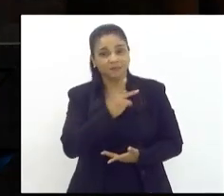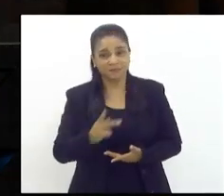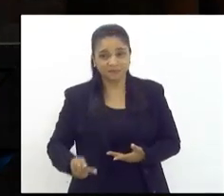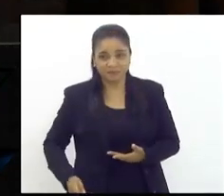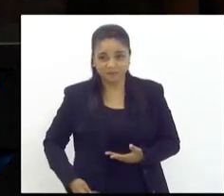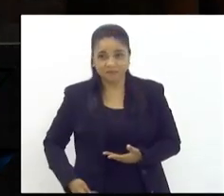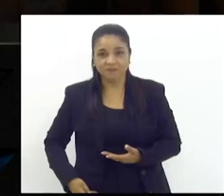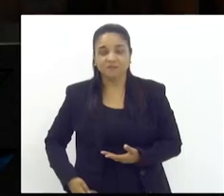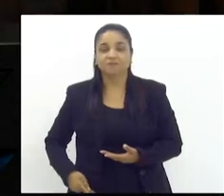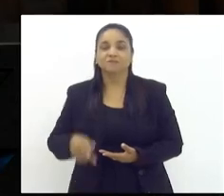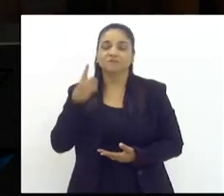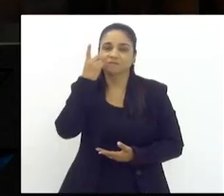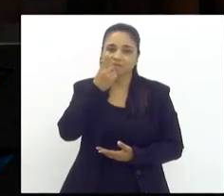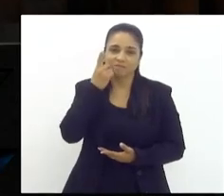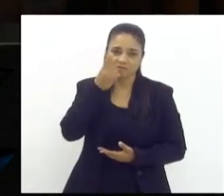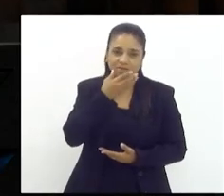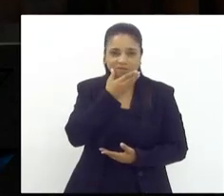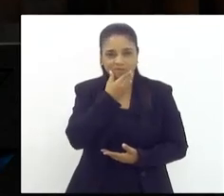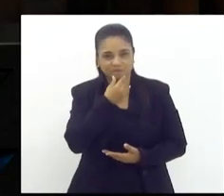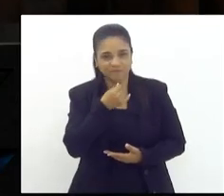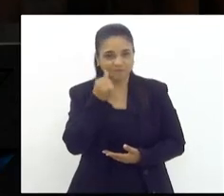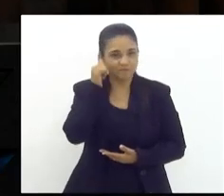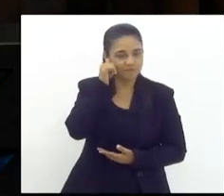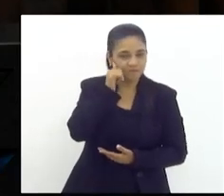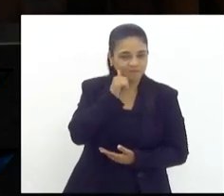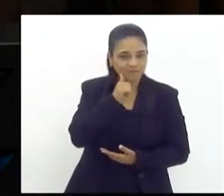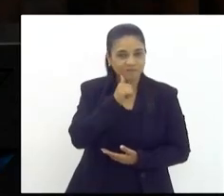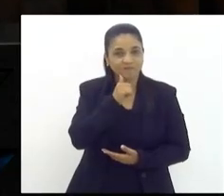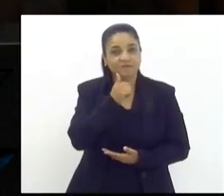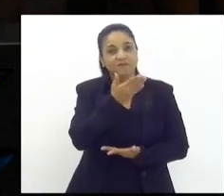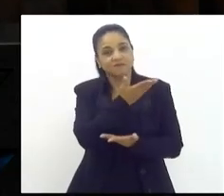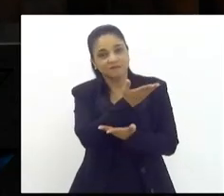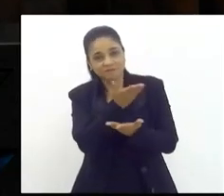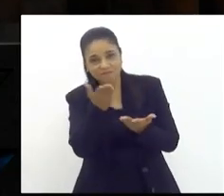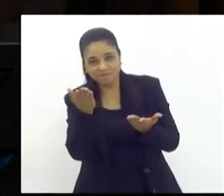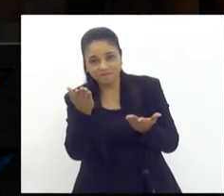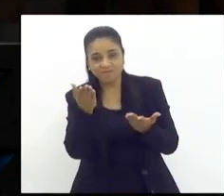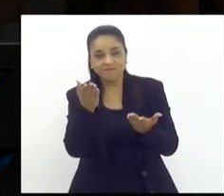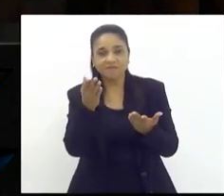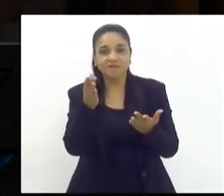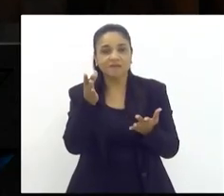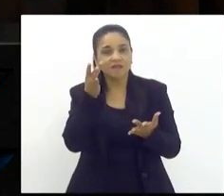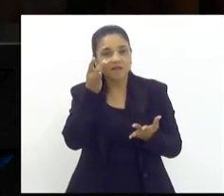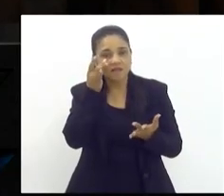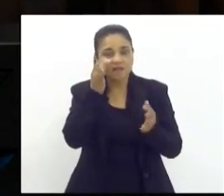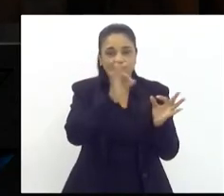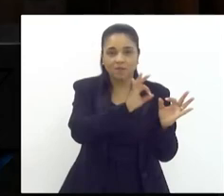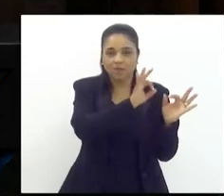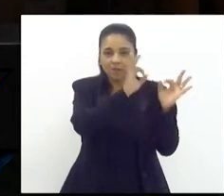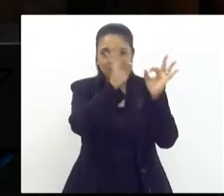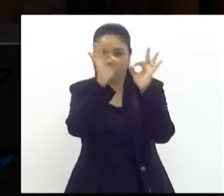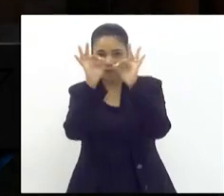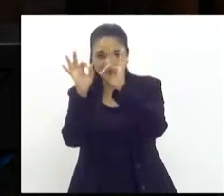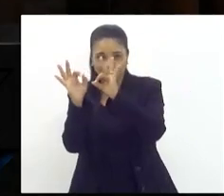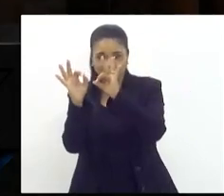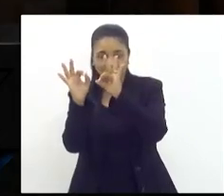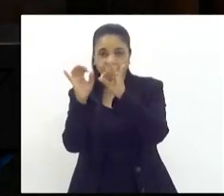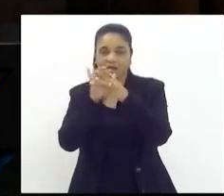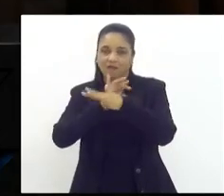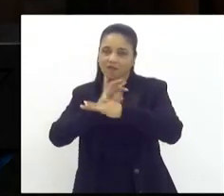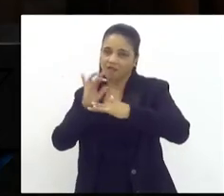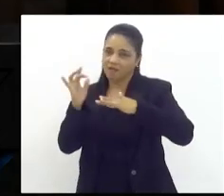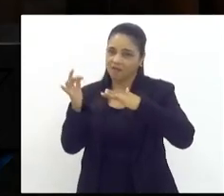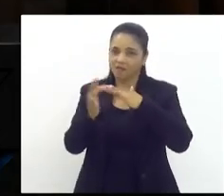senhoras deputadas senhores deputados aqueles que nos assistem na na rede né